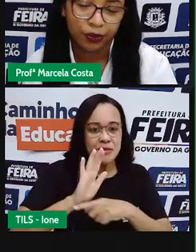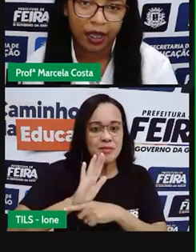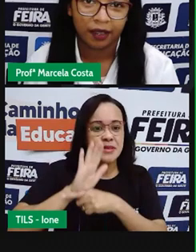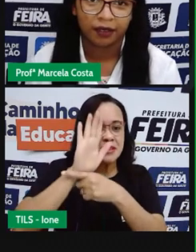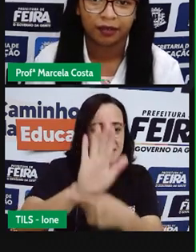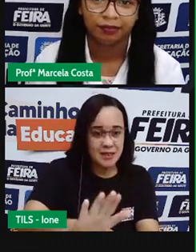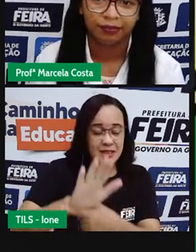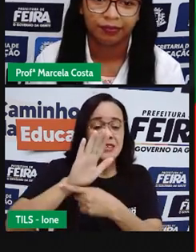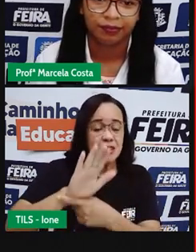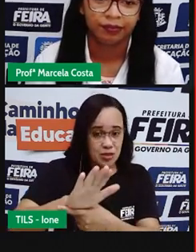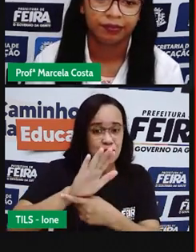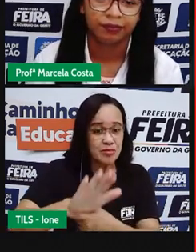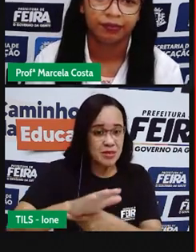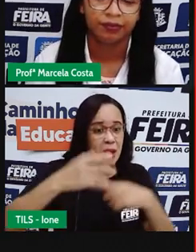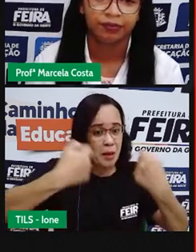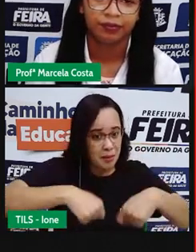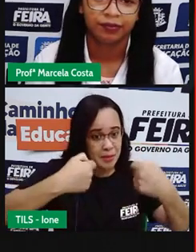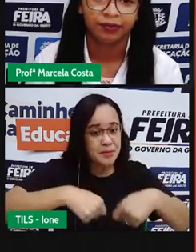Tudo bem precisar de alguma ajuda.